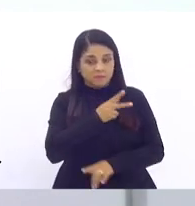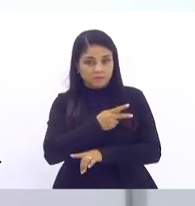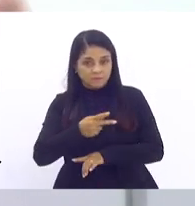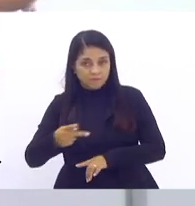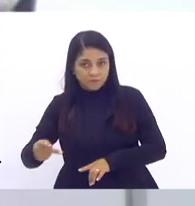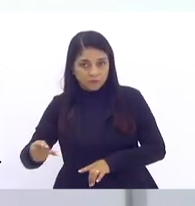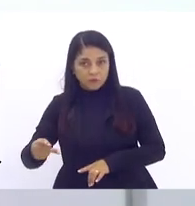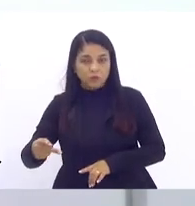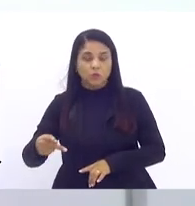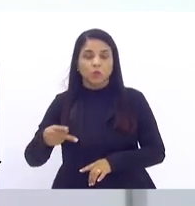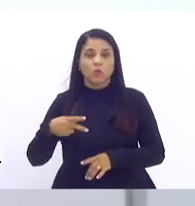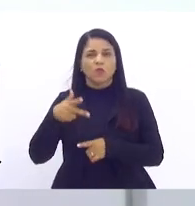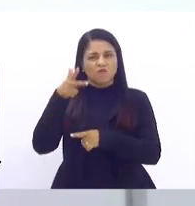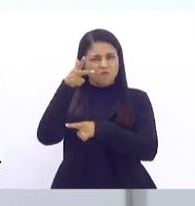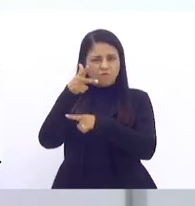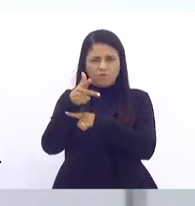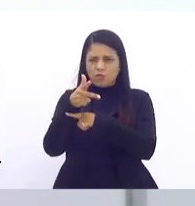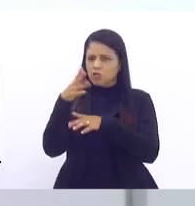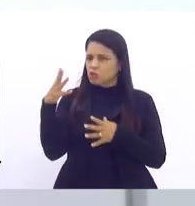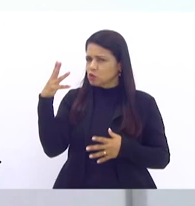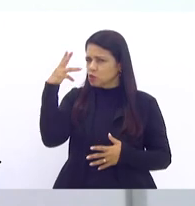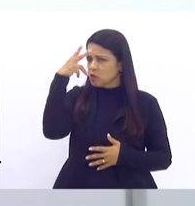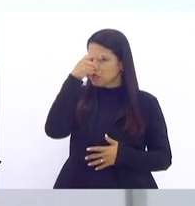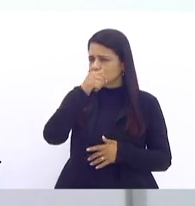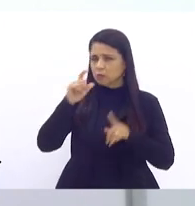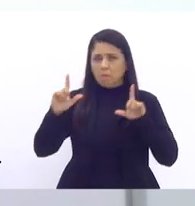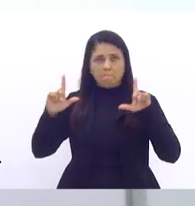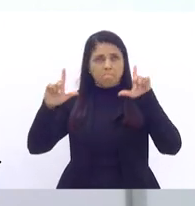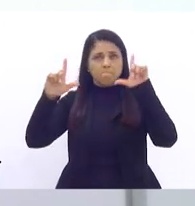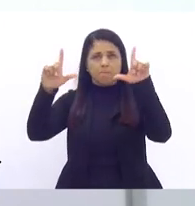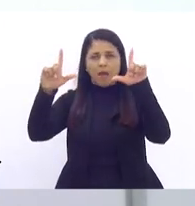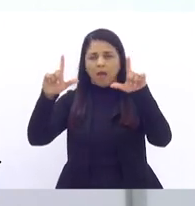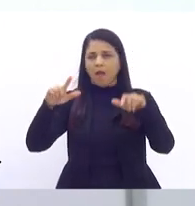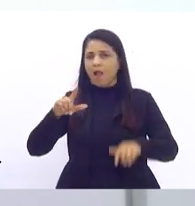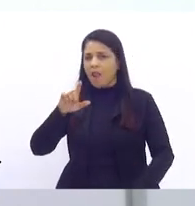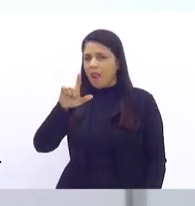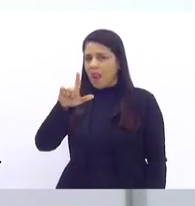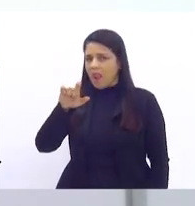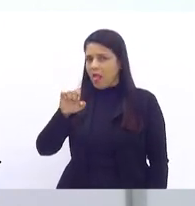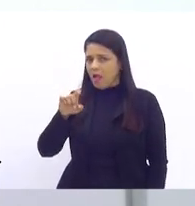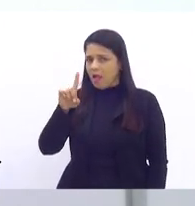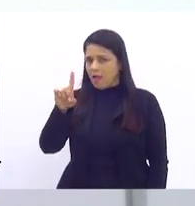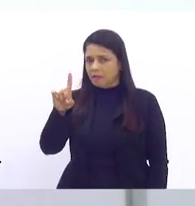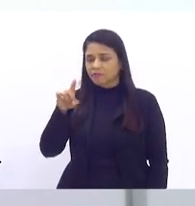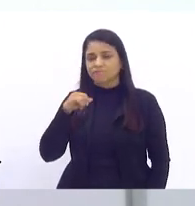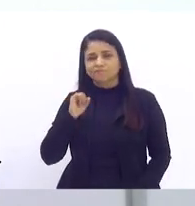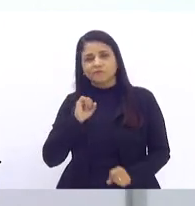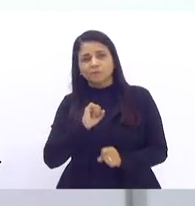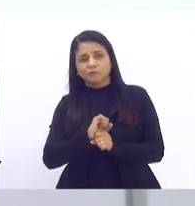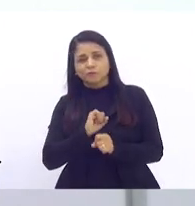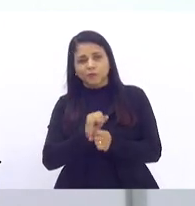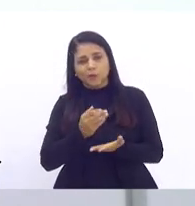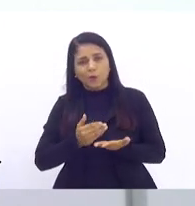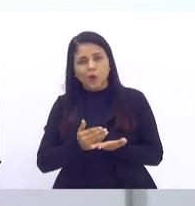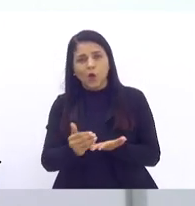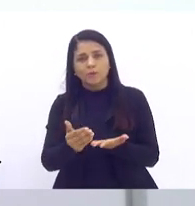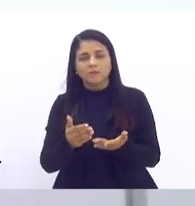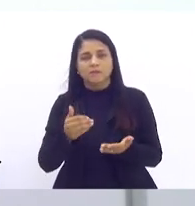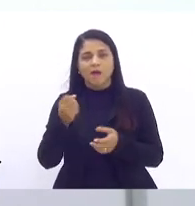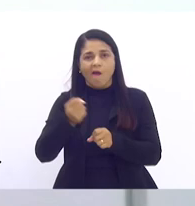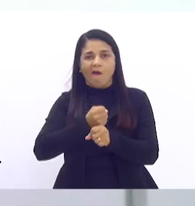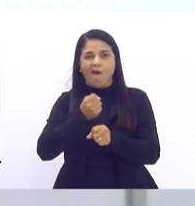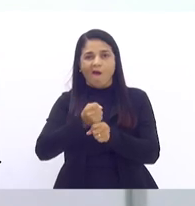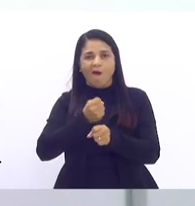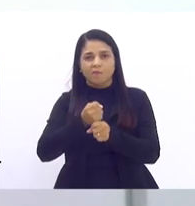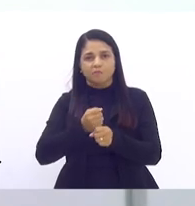e prometeu passou um vídeo lindo lá no telão de LED e todos nós ficamos esperando o início daquela obra que nunca